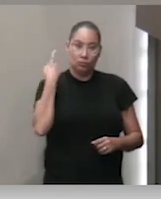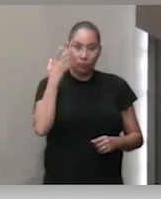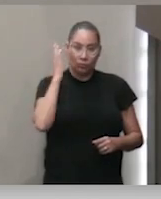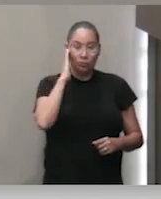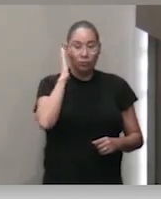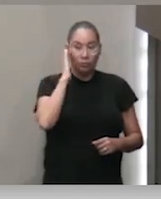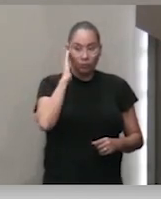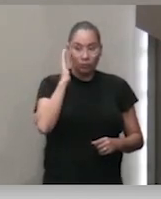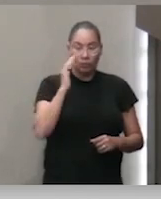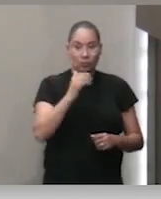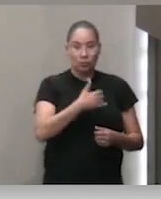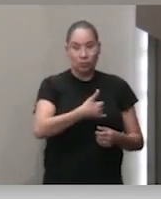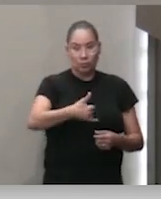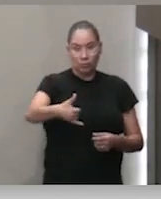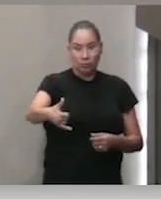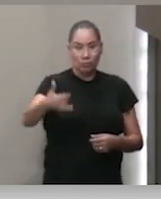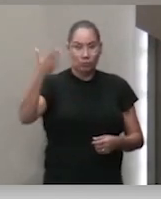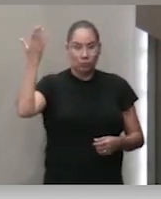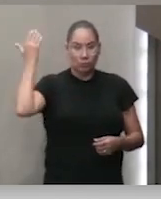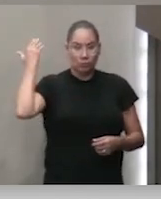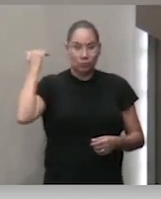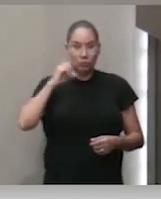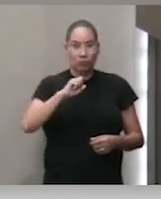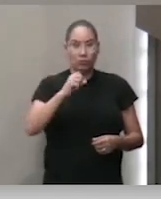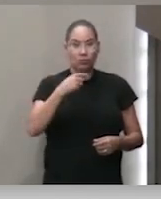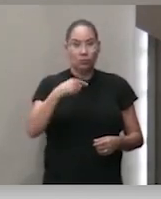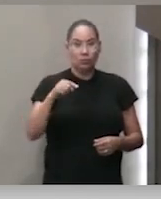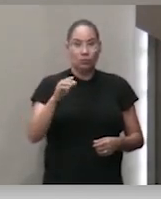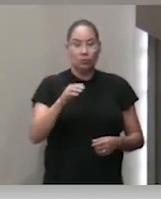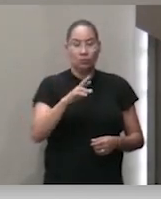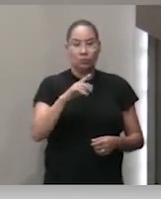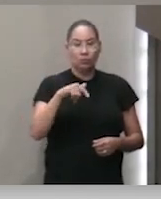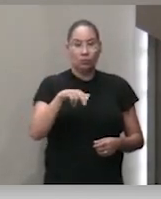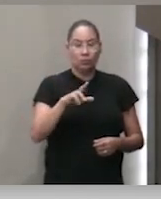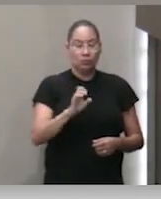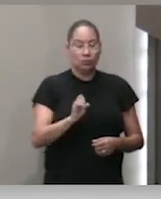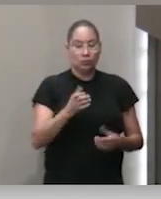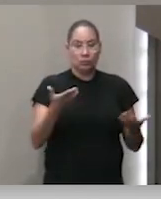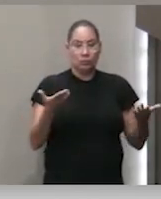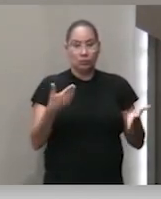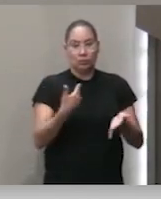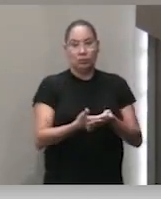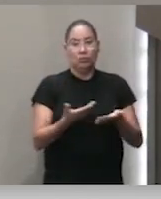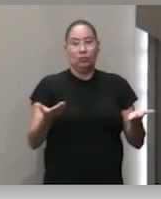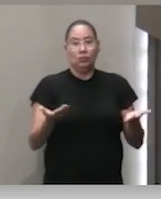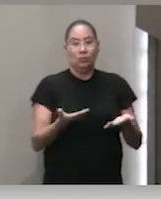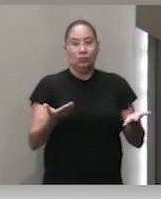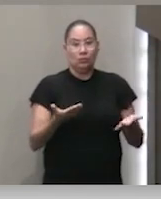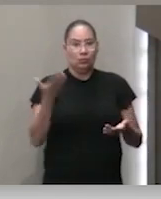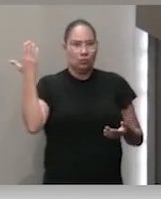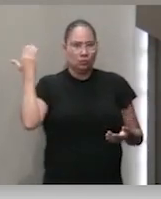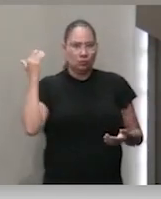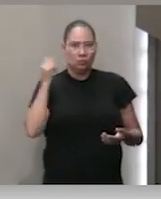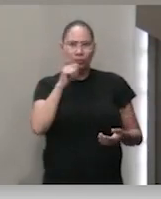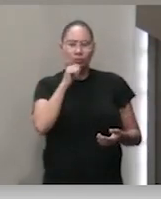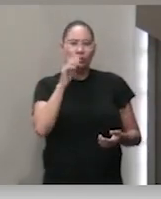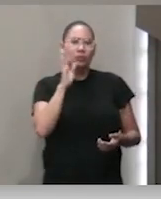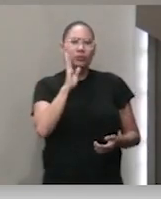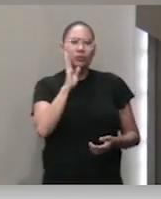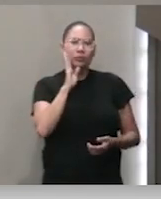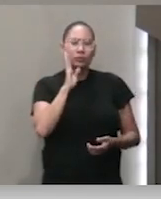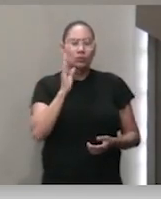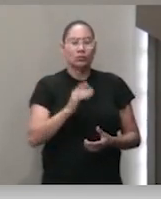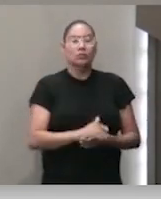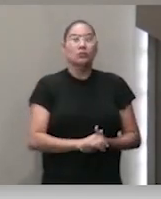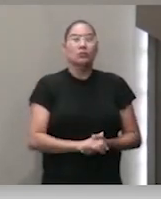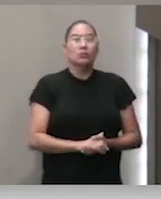asfalto prometido até a localidade de São Roque ficou na mentira. Acho que foi lá no governo DIP, né? Ficou na